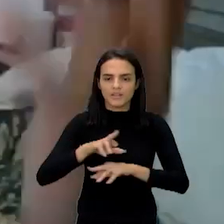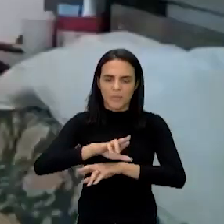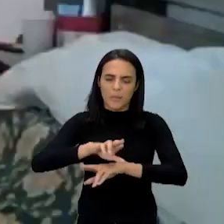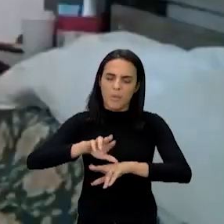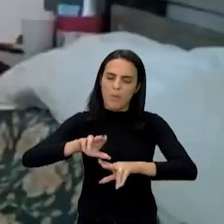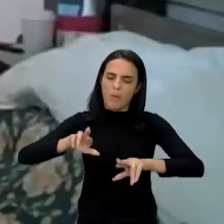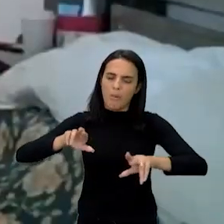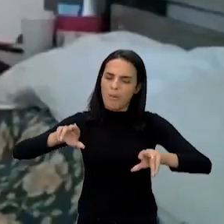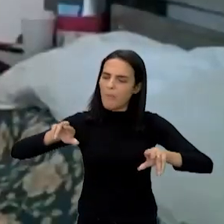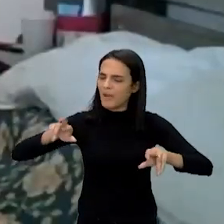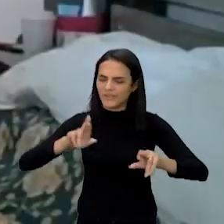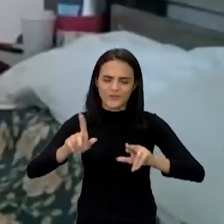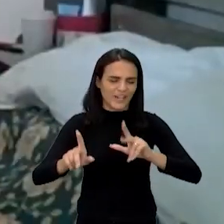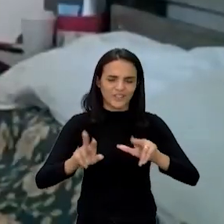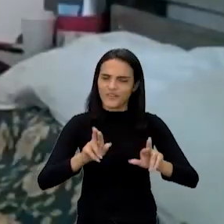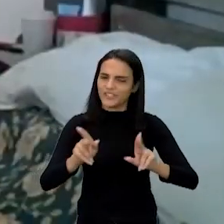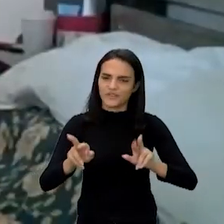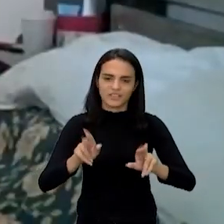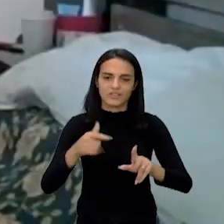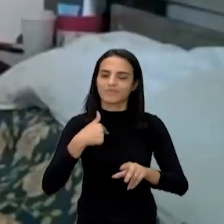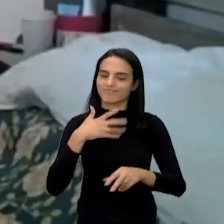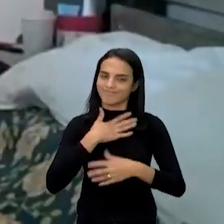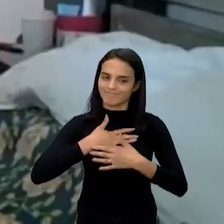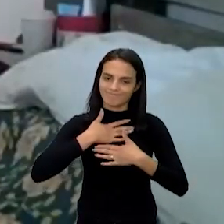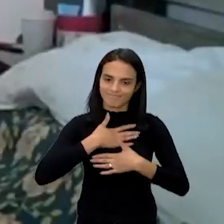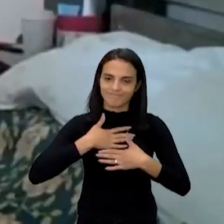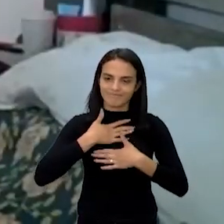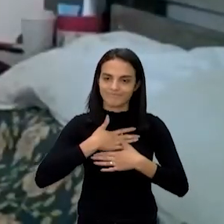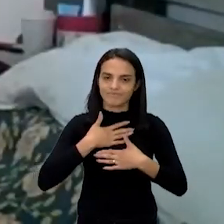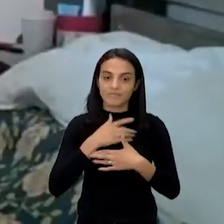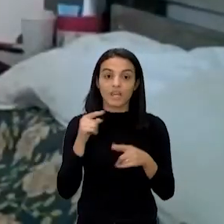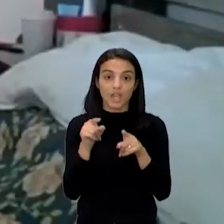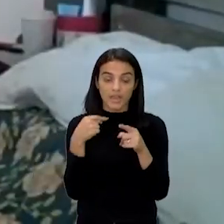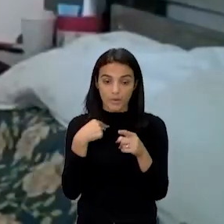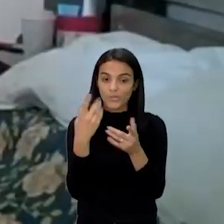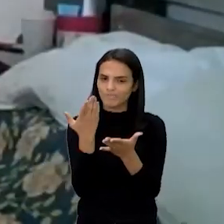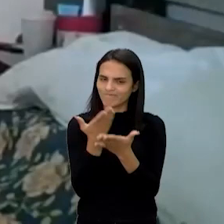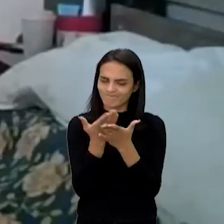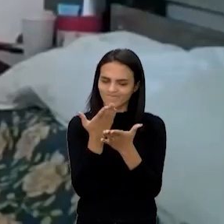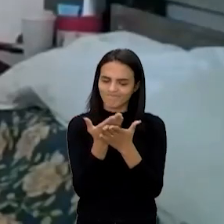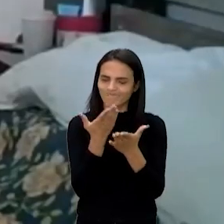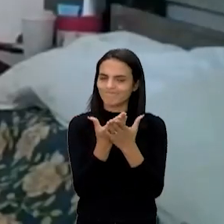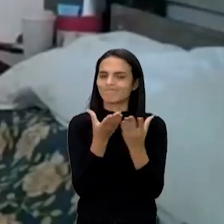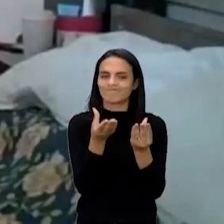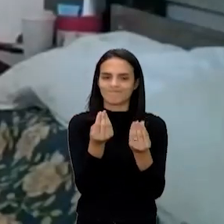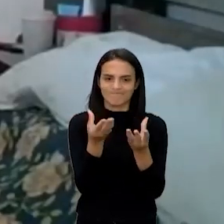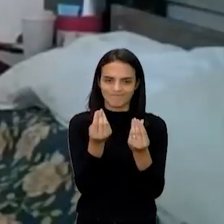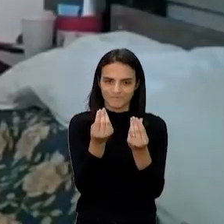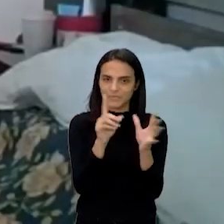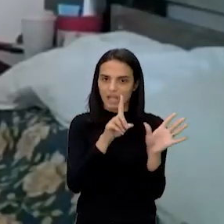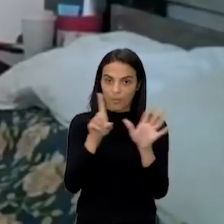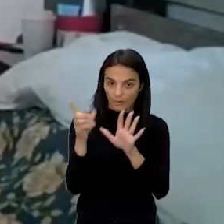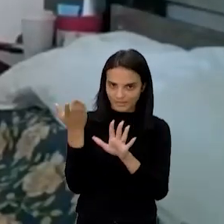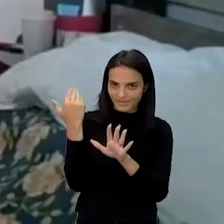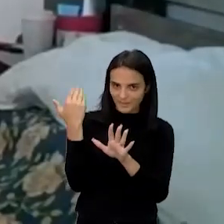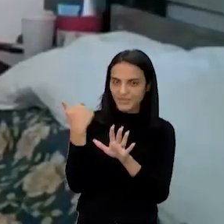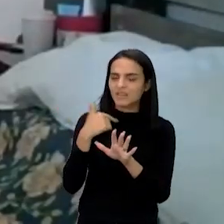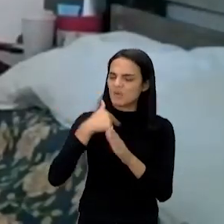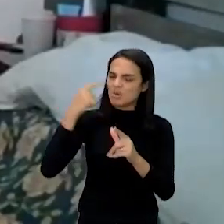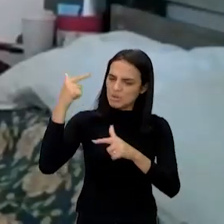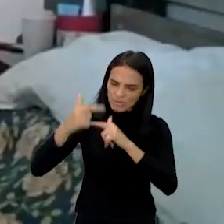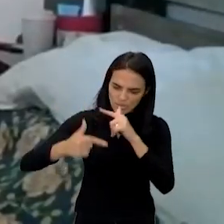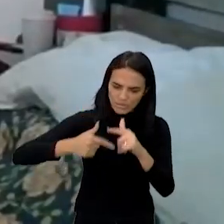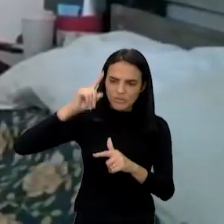enfim, é uma quantidade de coisas gigante. Eu estudo muito. Nas últimas 4 semanas eu trabalhei todos os